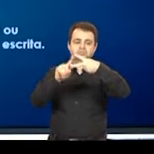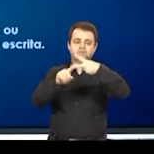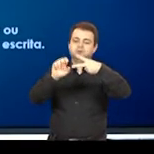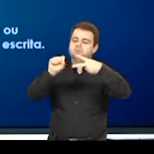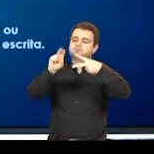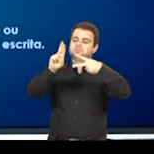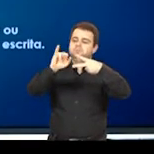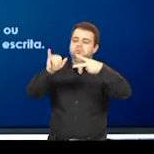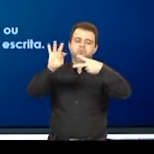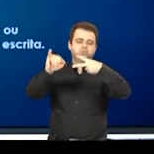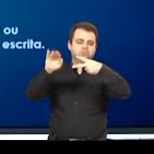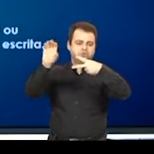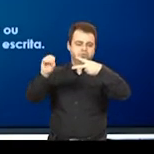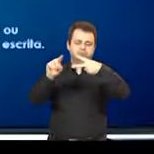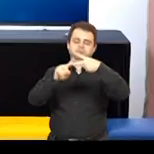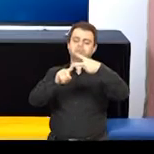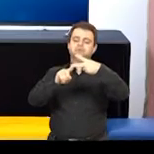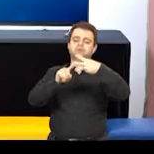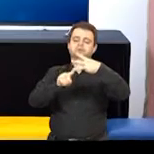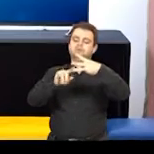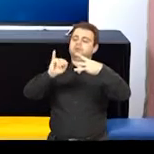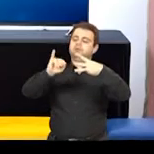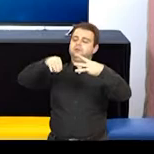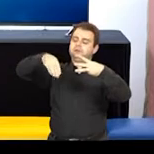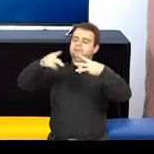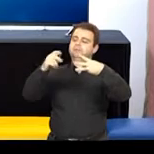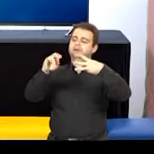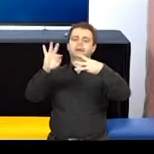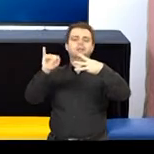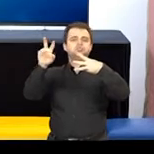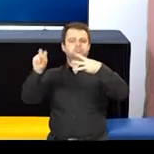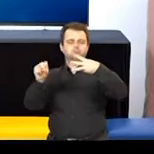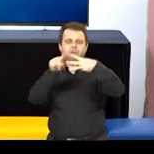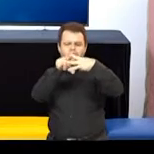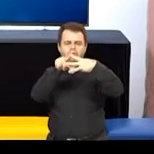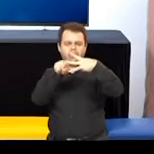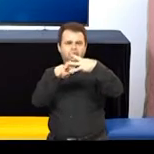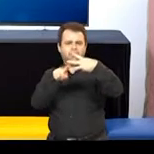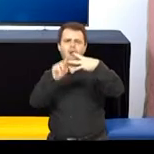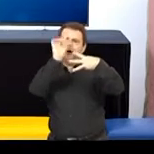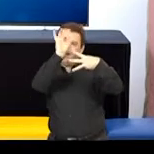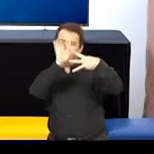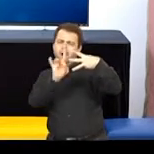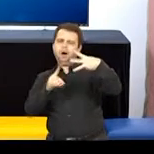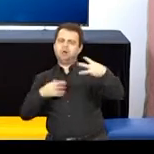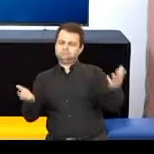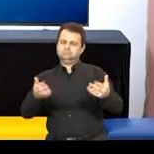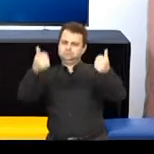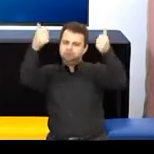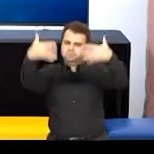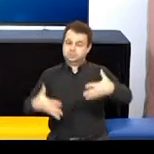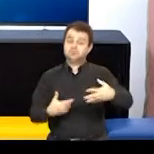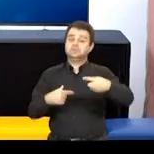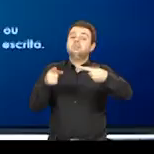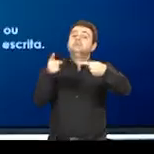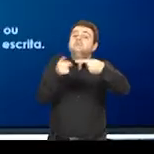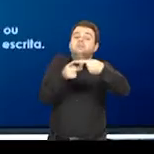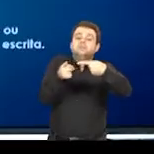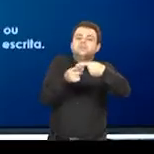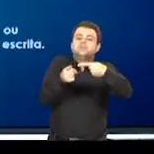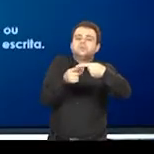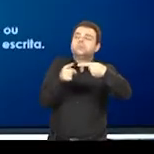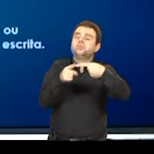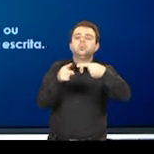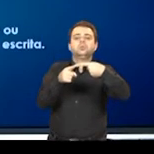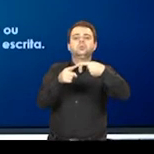do modo imperativo. Vou explicar o que seria a ideia de cada um desses modos. O modo indicativo é aquele